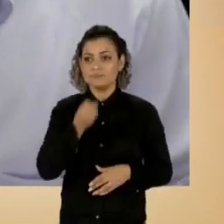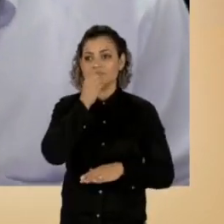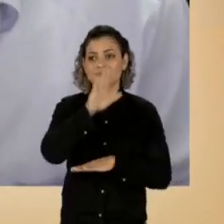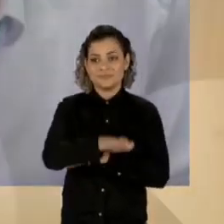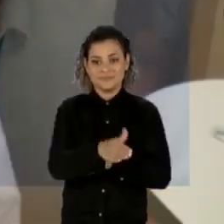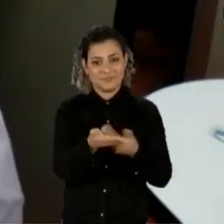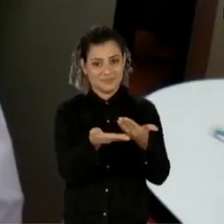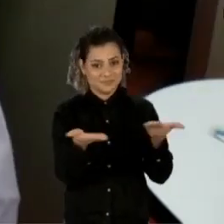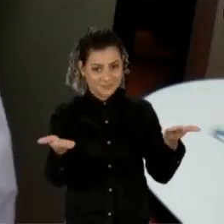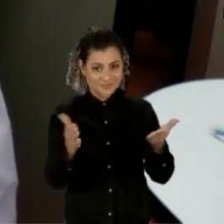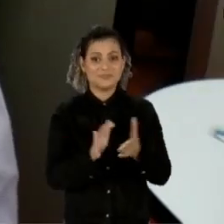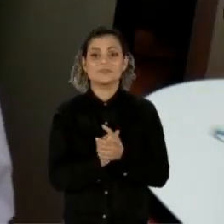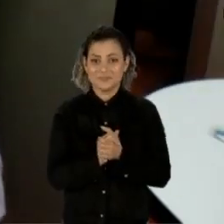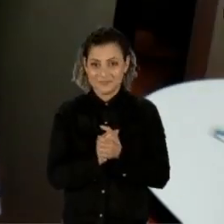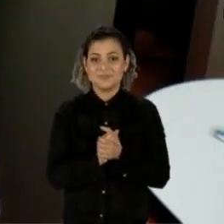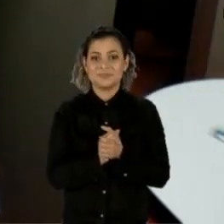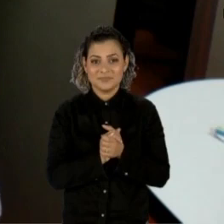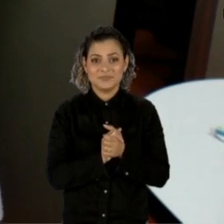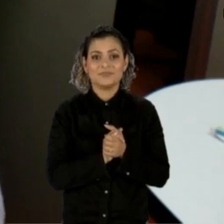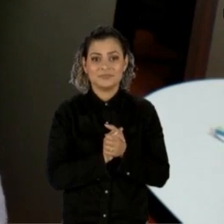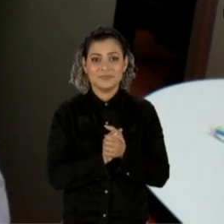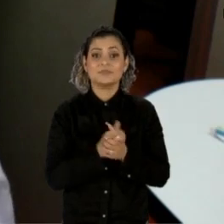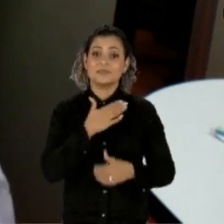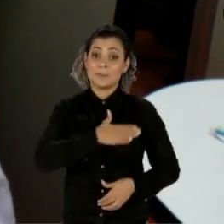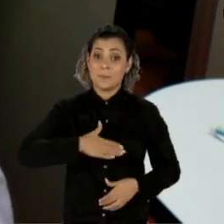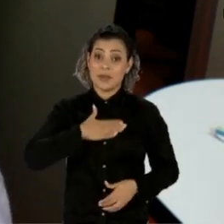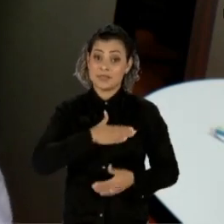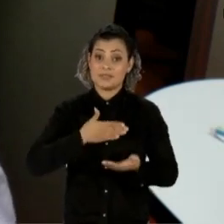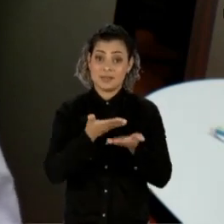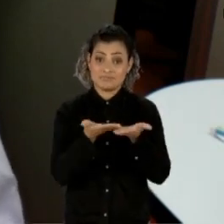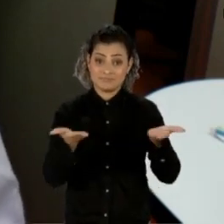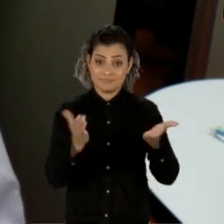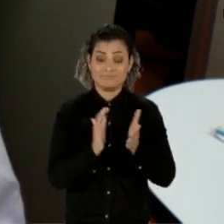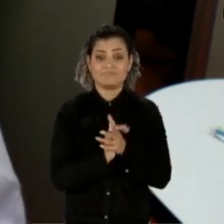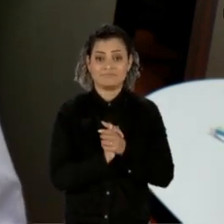é é com vocês